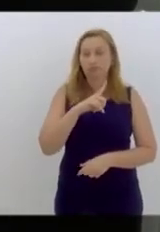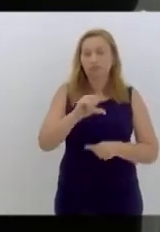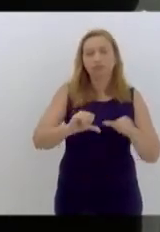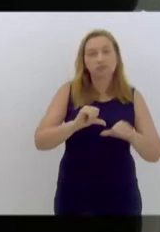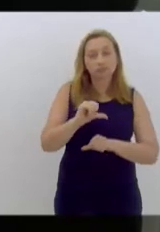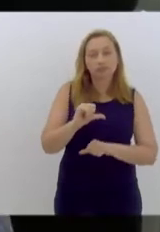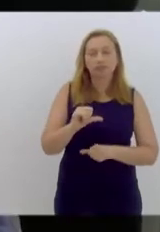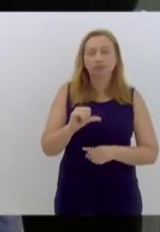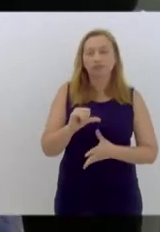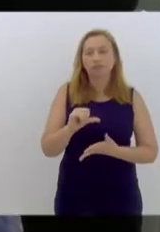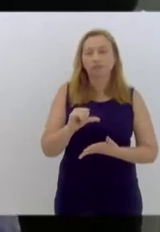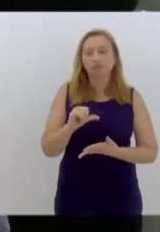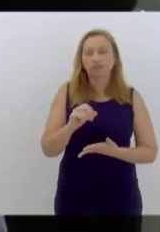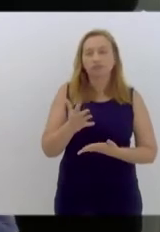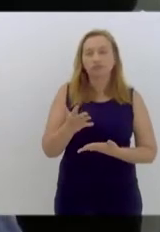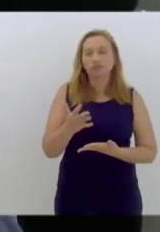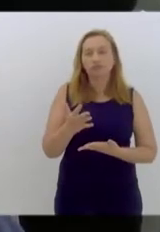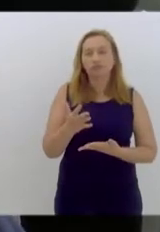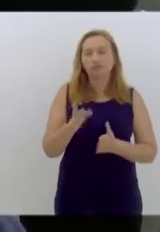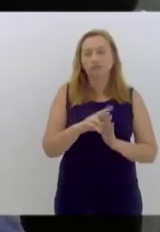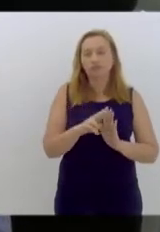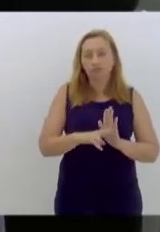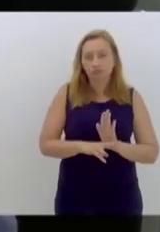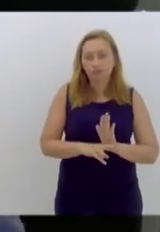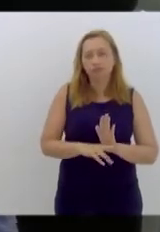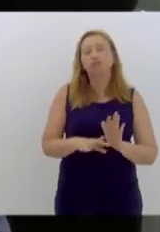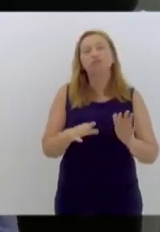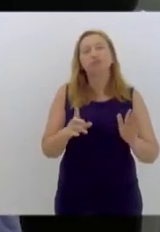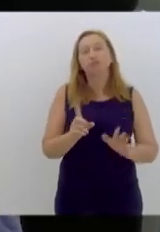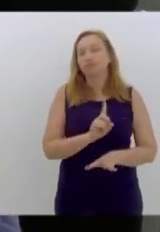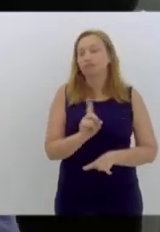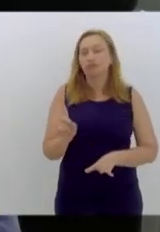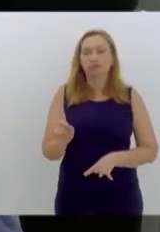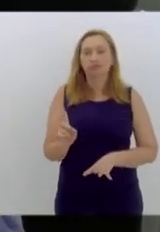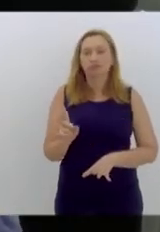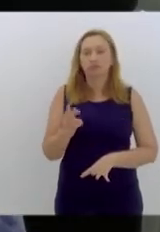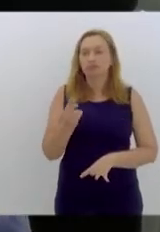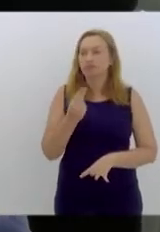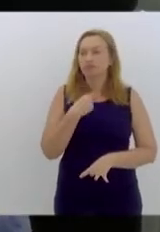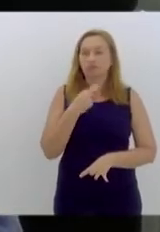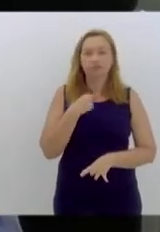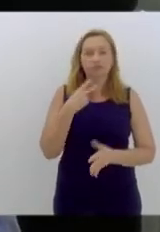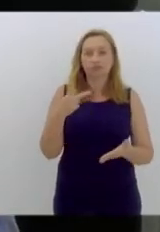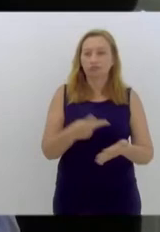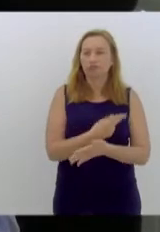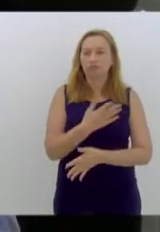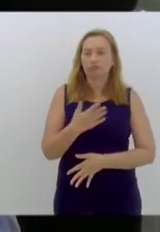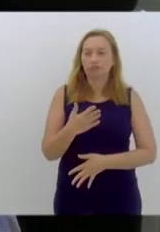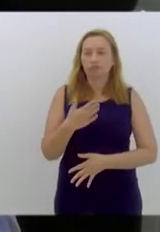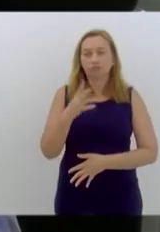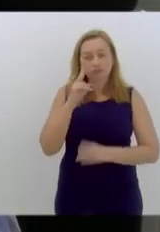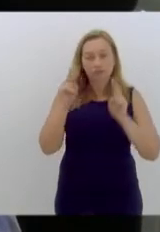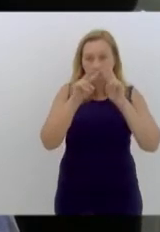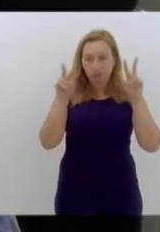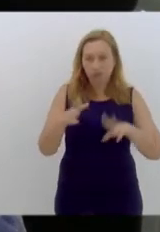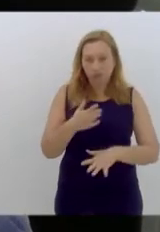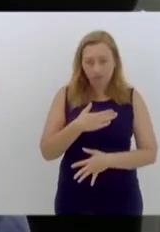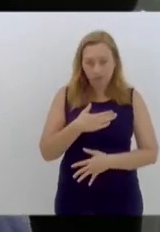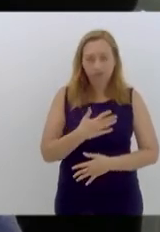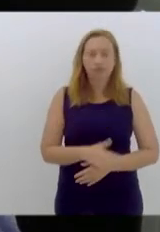mudando os critérios. Enfim, isso não poderá acontecer, no meu ponto de vista,